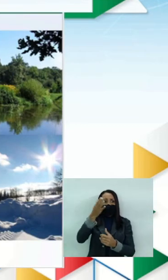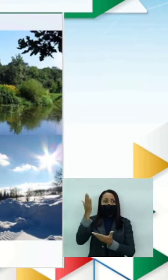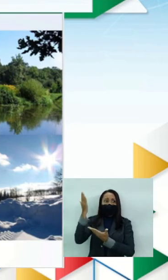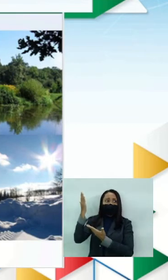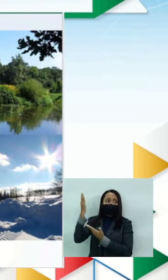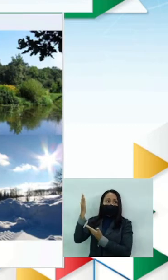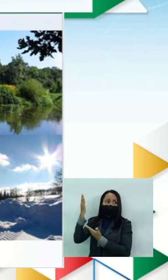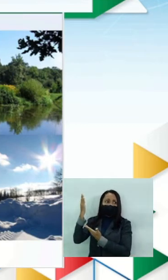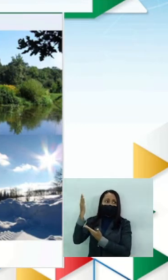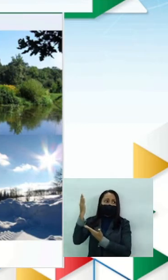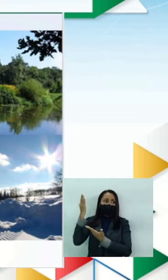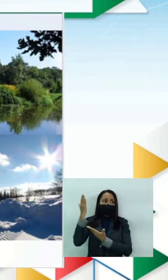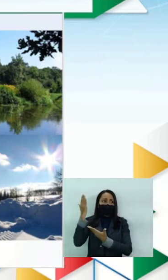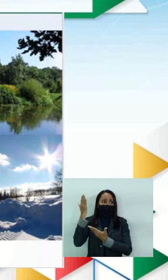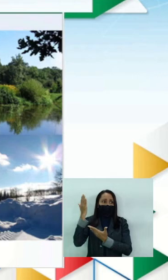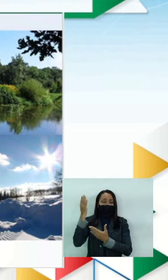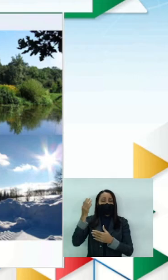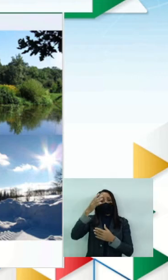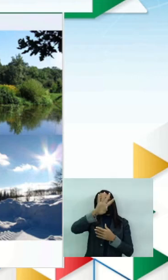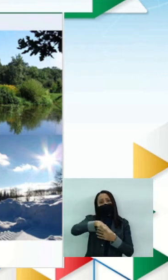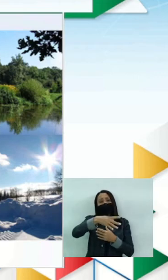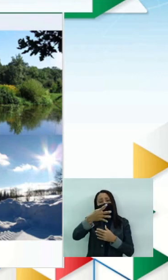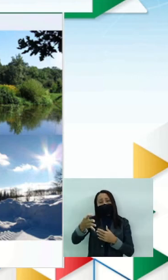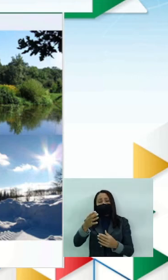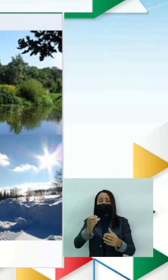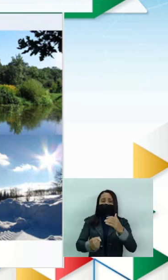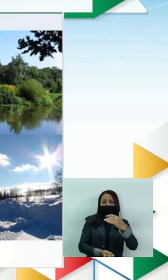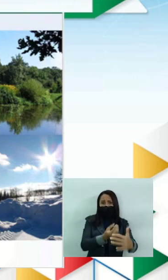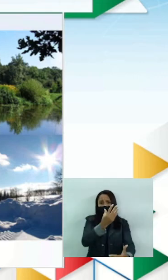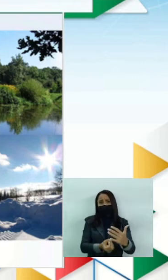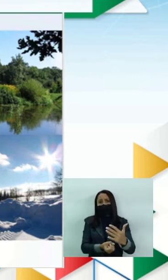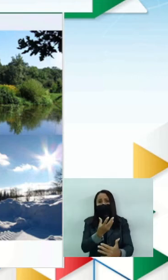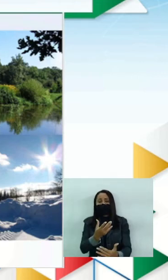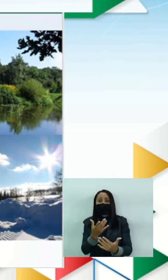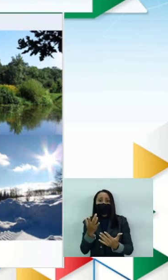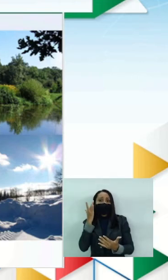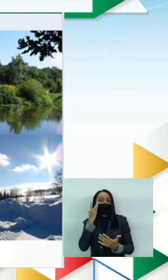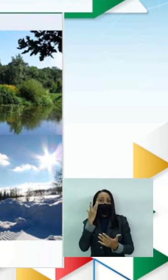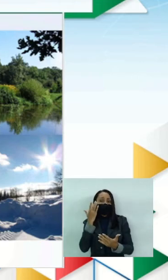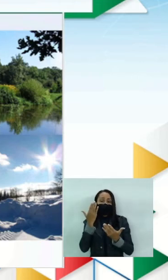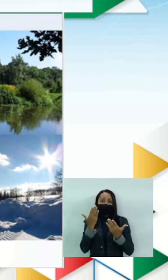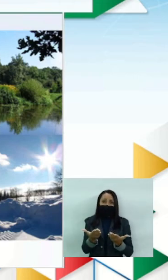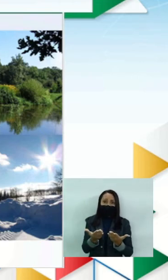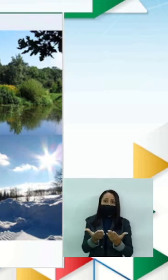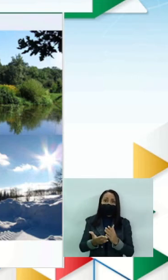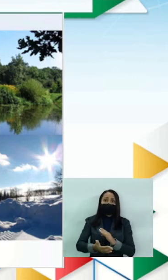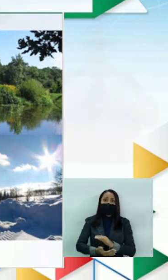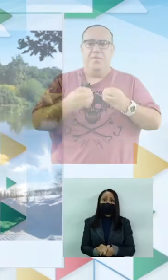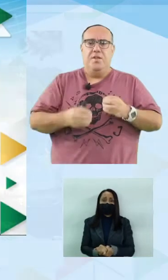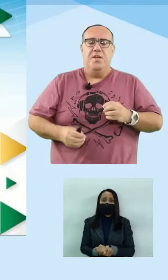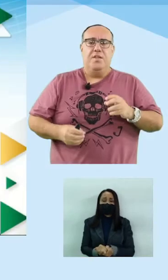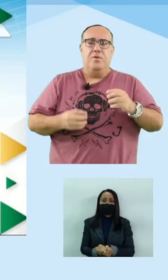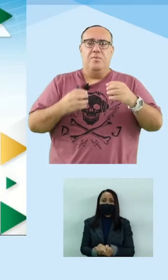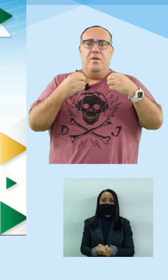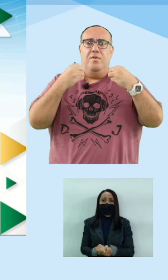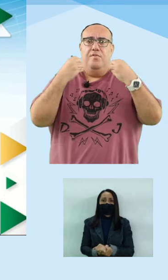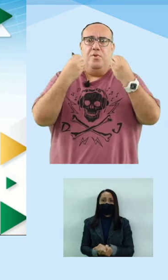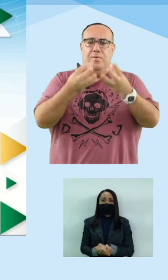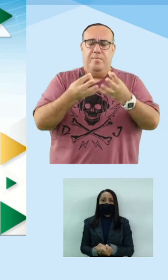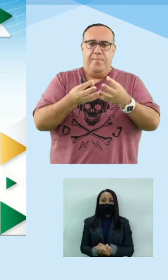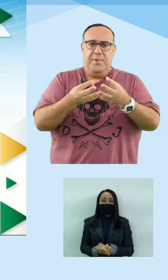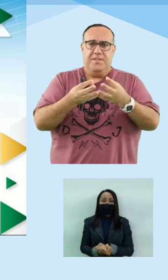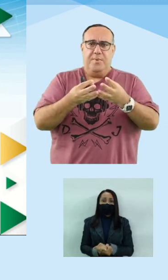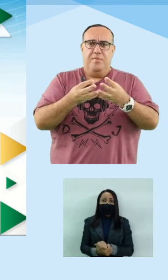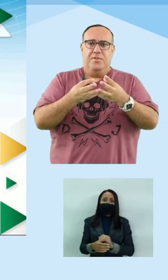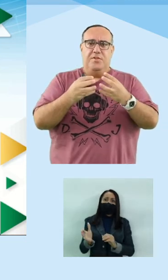Tá certo? Então essa tabela ela foi criada justamente para observar o equinócio e o solstício, tá certo? Então